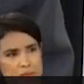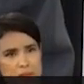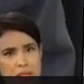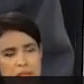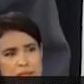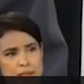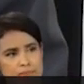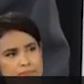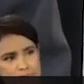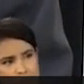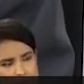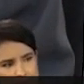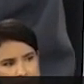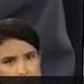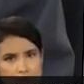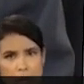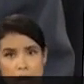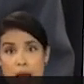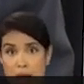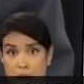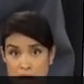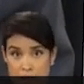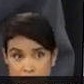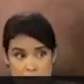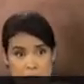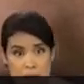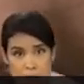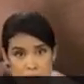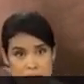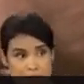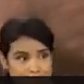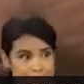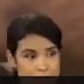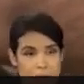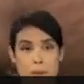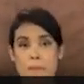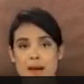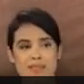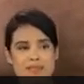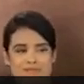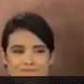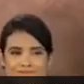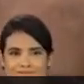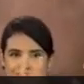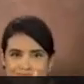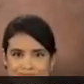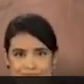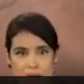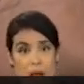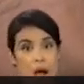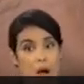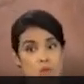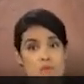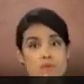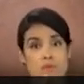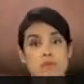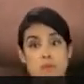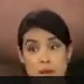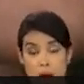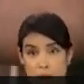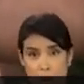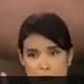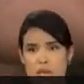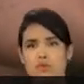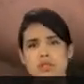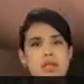ela é obrigada a dizer que quer fazer aquela transação. Os promotores alertam para que as pessoas não emprestem contas